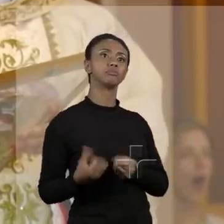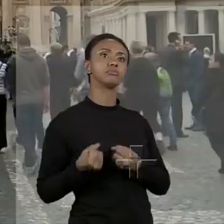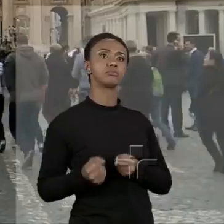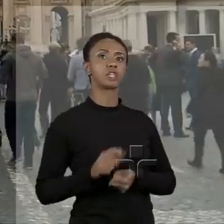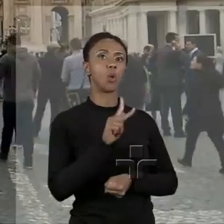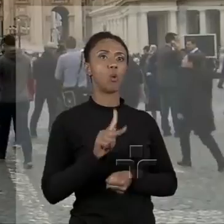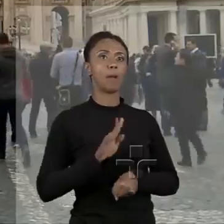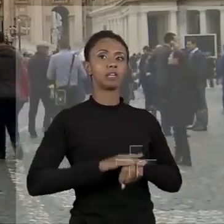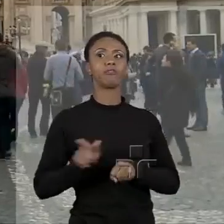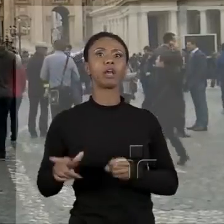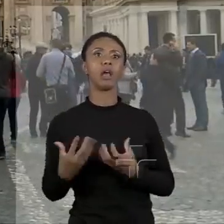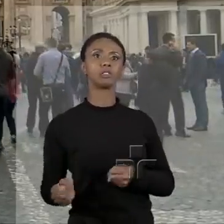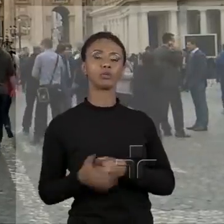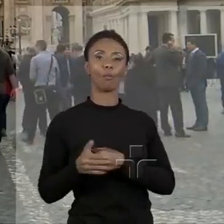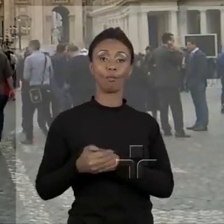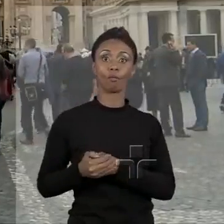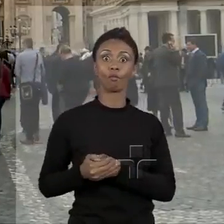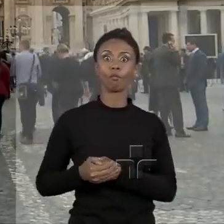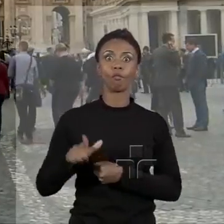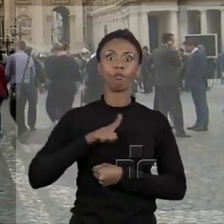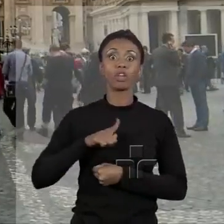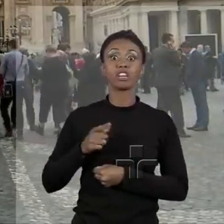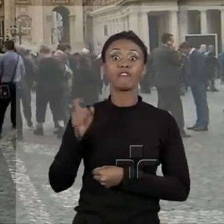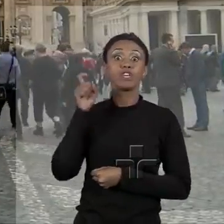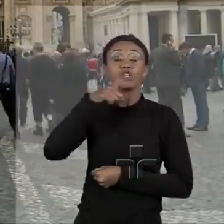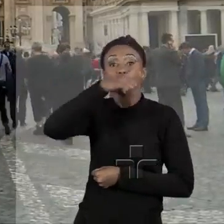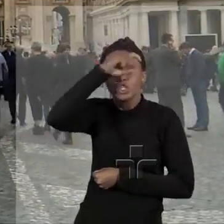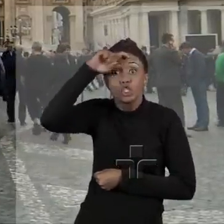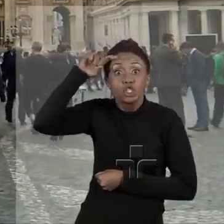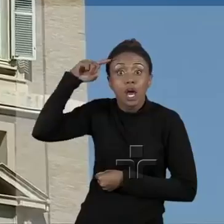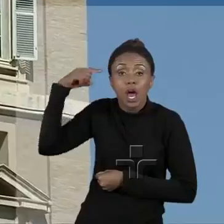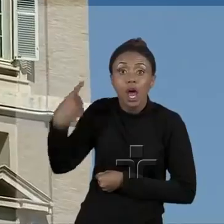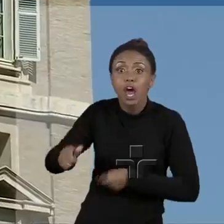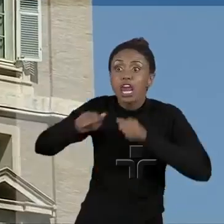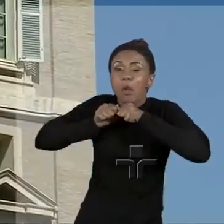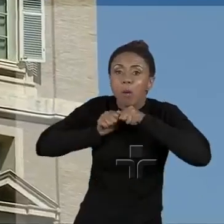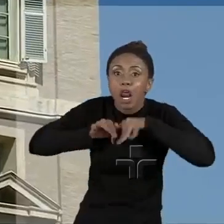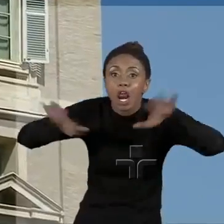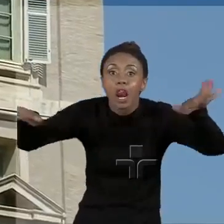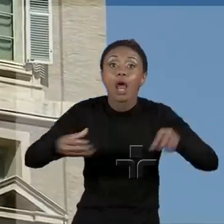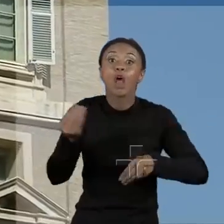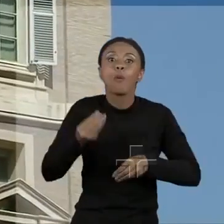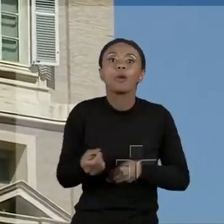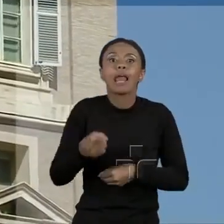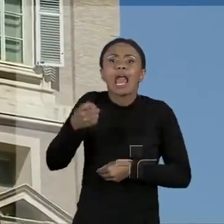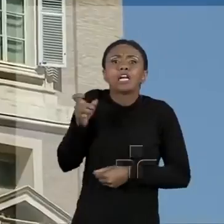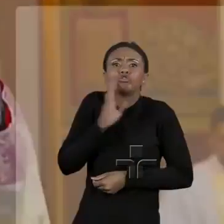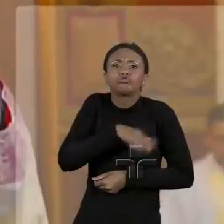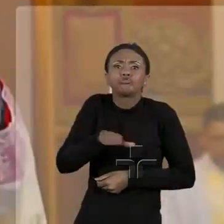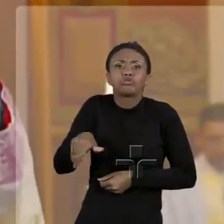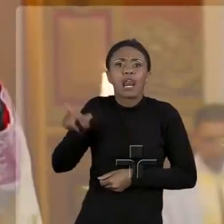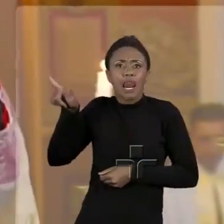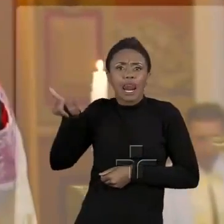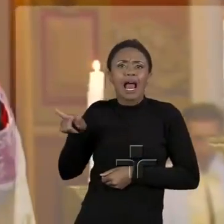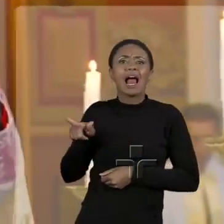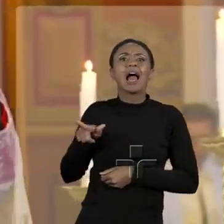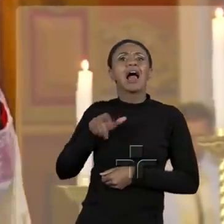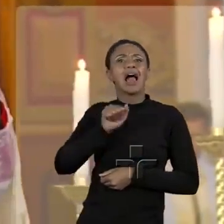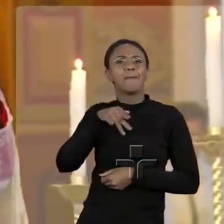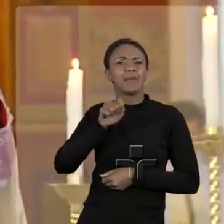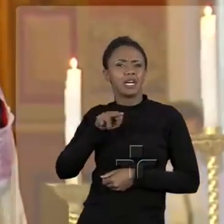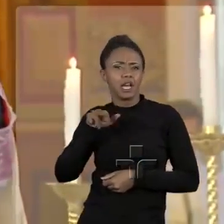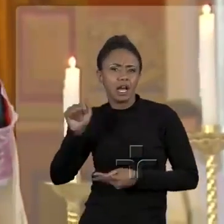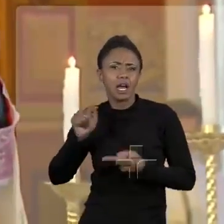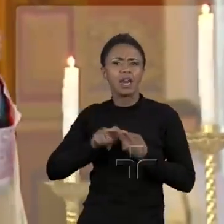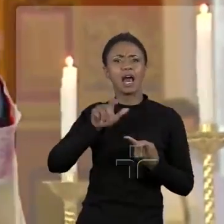padre. O escândalo foi divulgado em janeiro, quando ex-coroinhas de Limeira, Araras e Americana denunciaram o